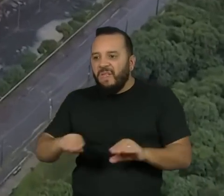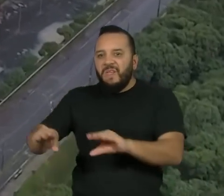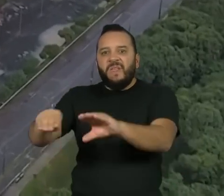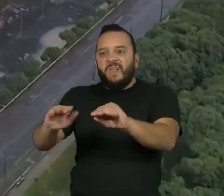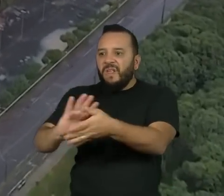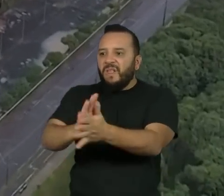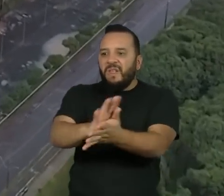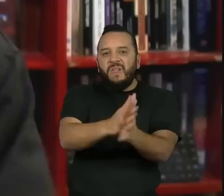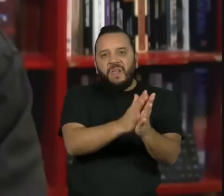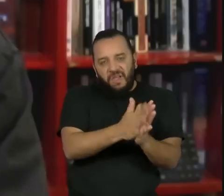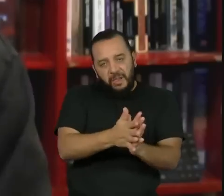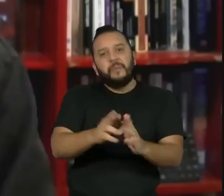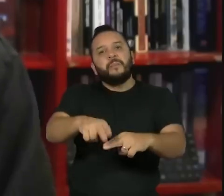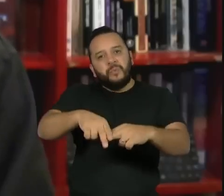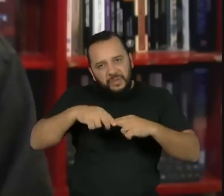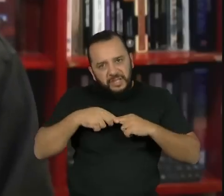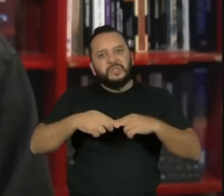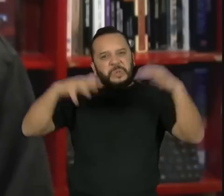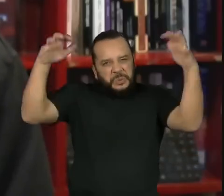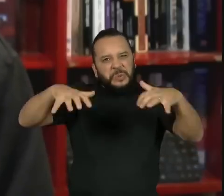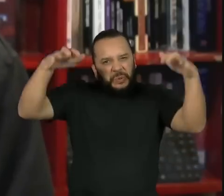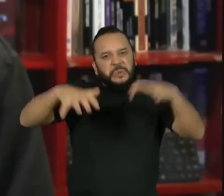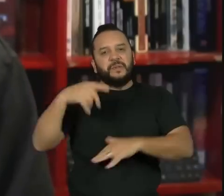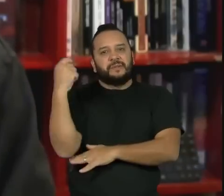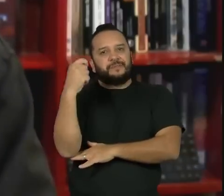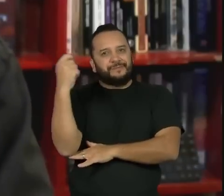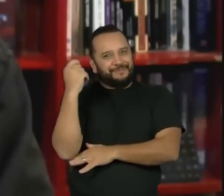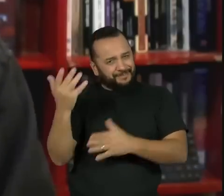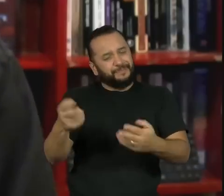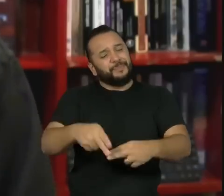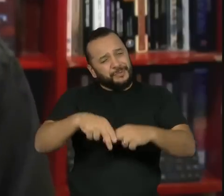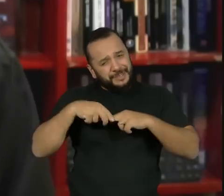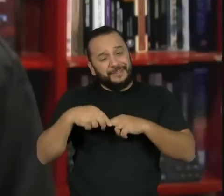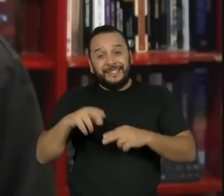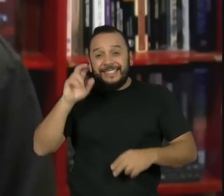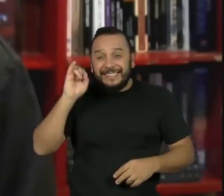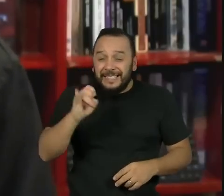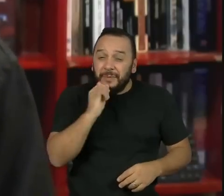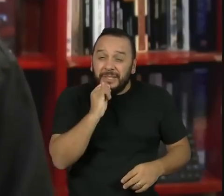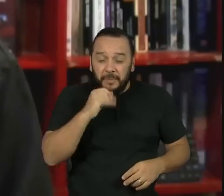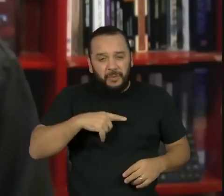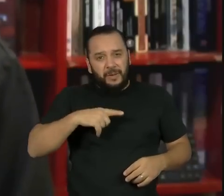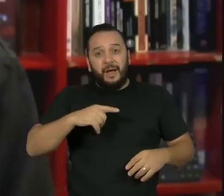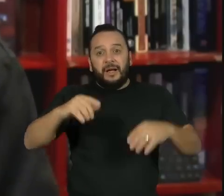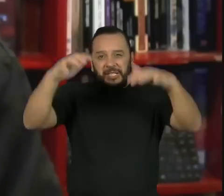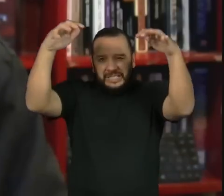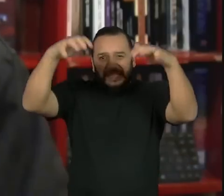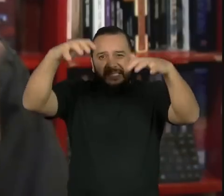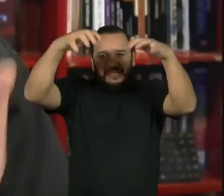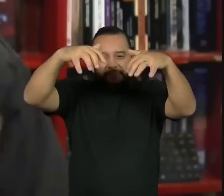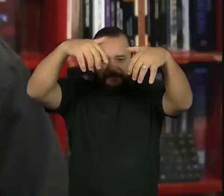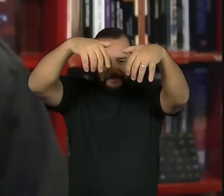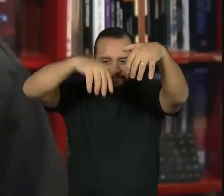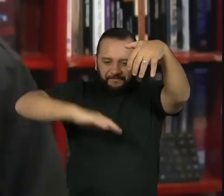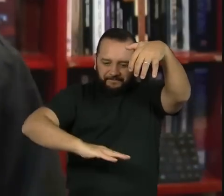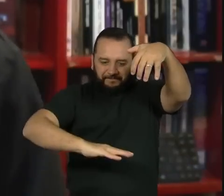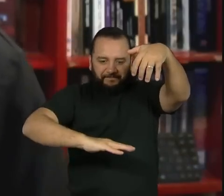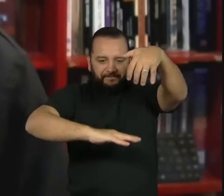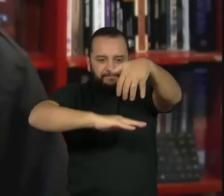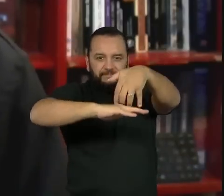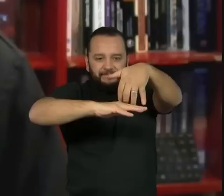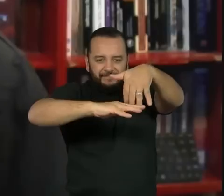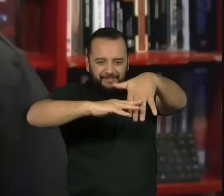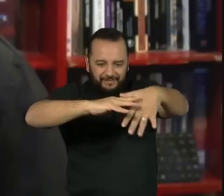Sul. Se a água que precipita ela é absorvida pelos solos, ela ocorre